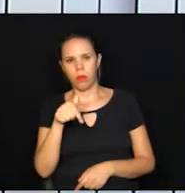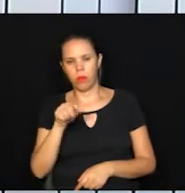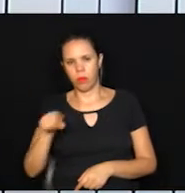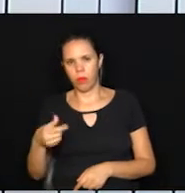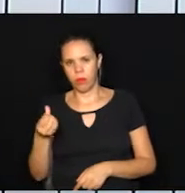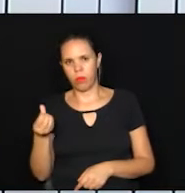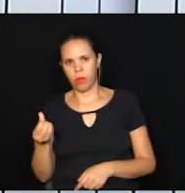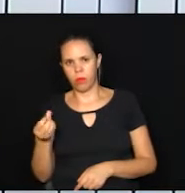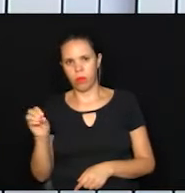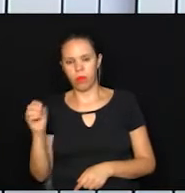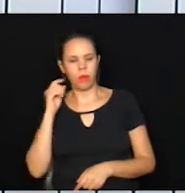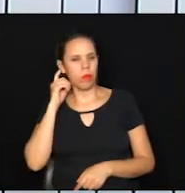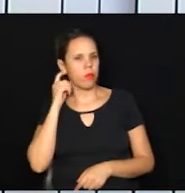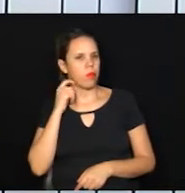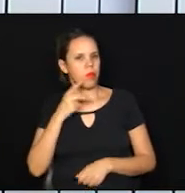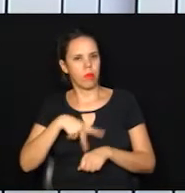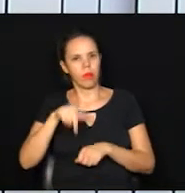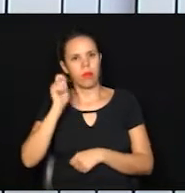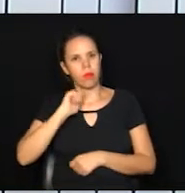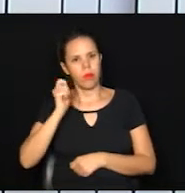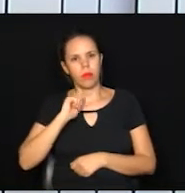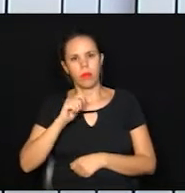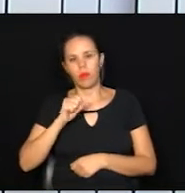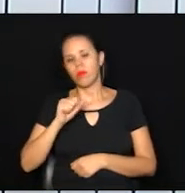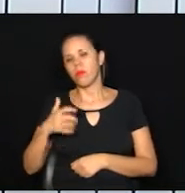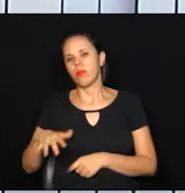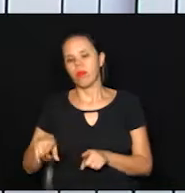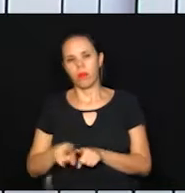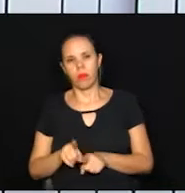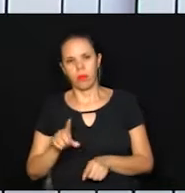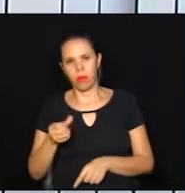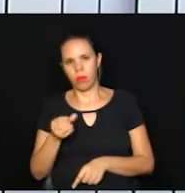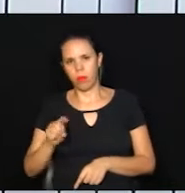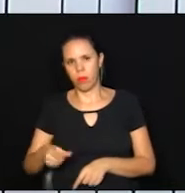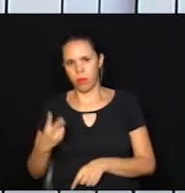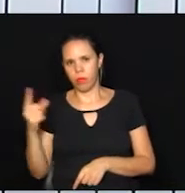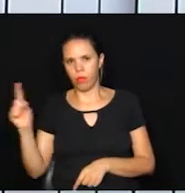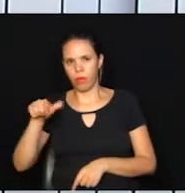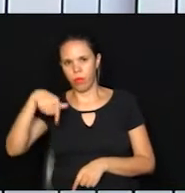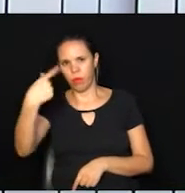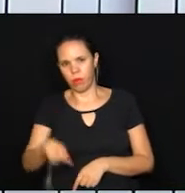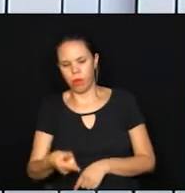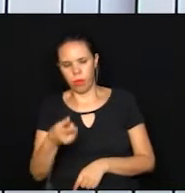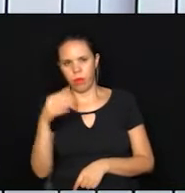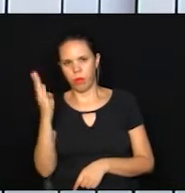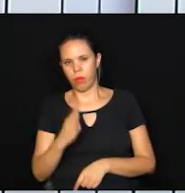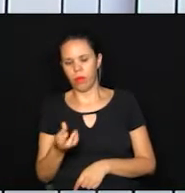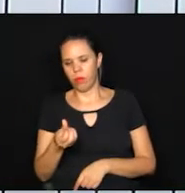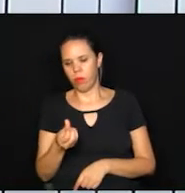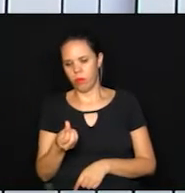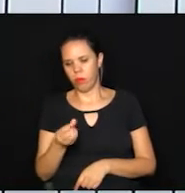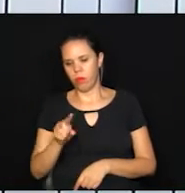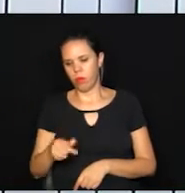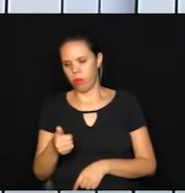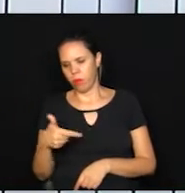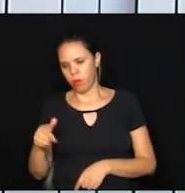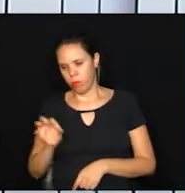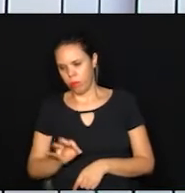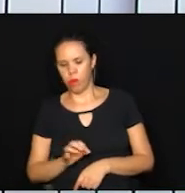7,60, a Argentina 6,21 e só depois que vem o Brasil com